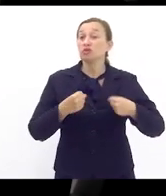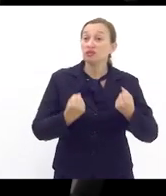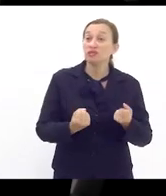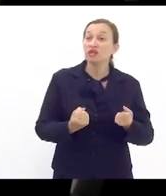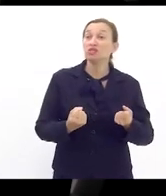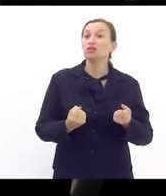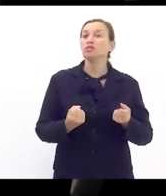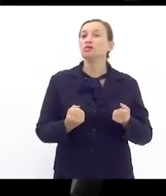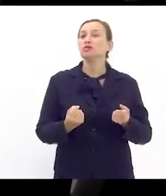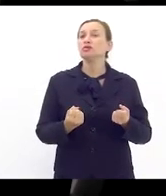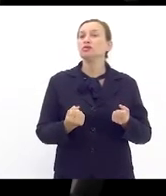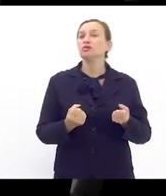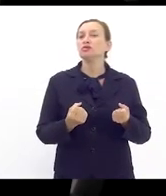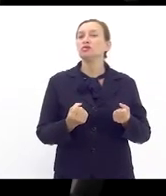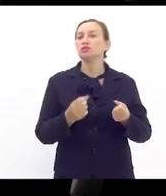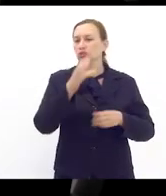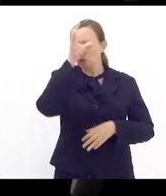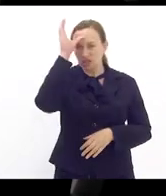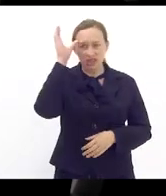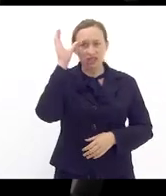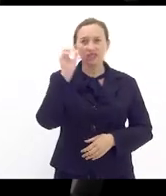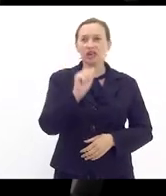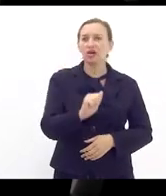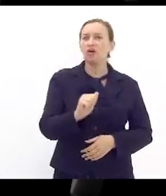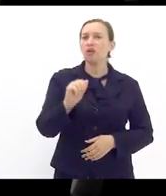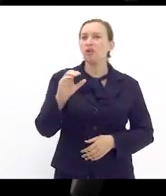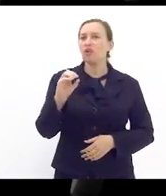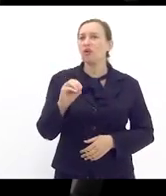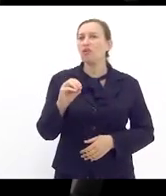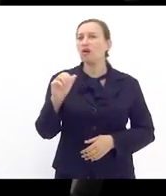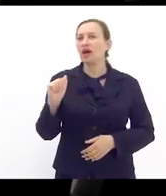OAB tudo bom